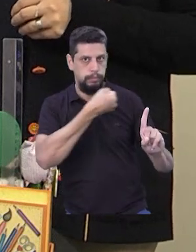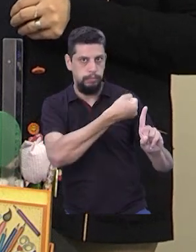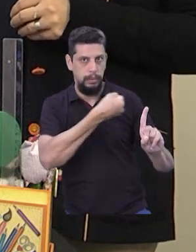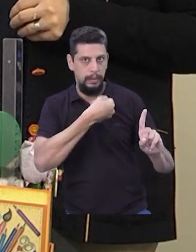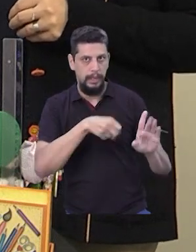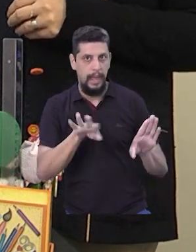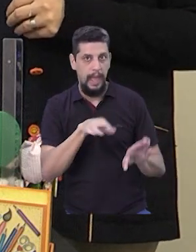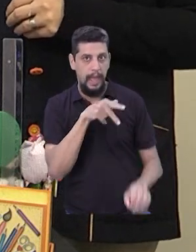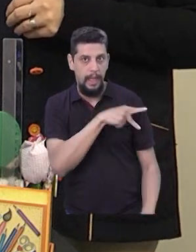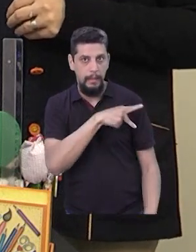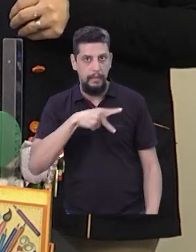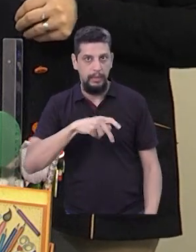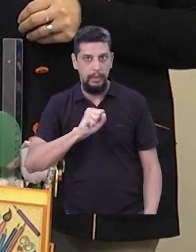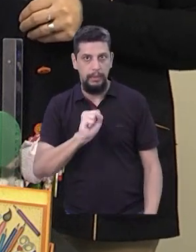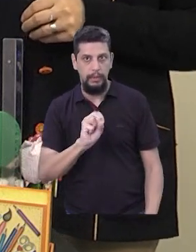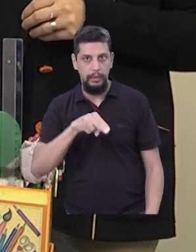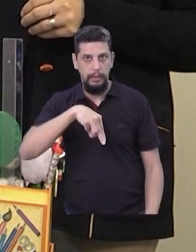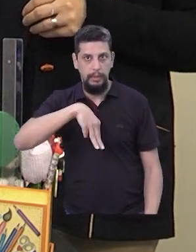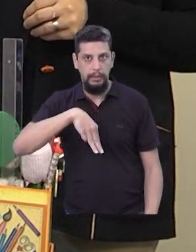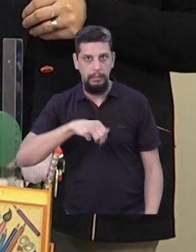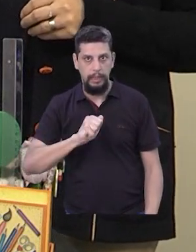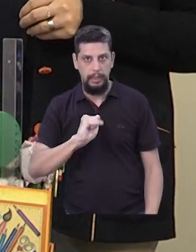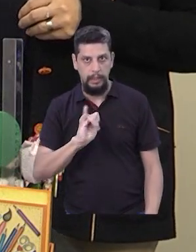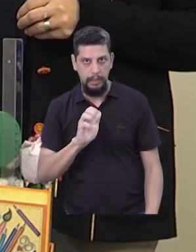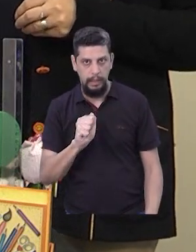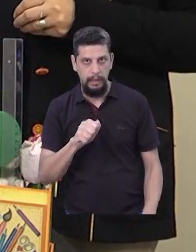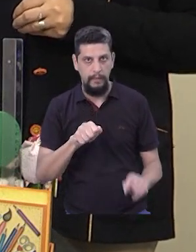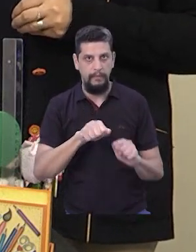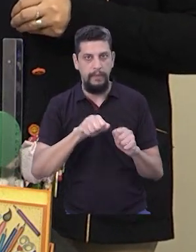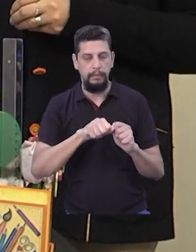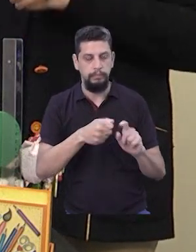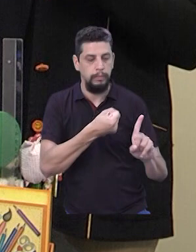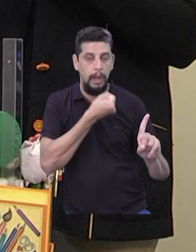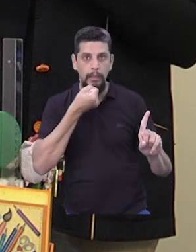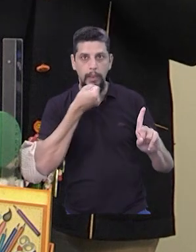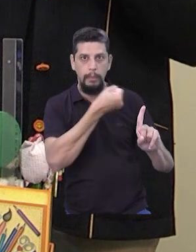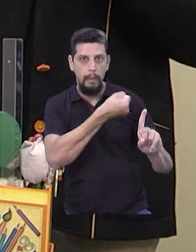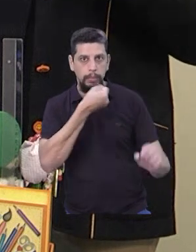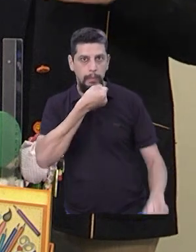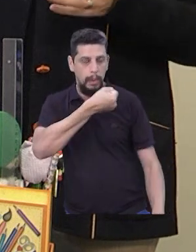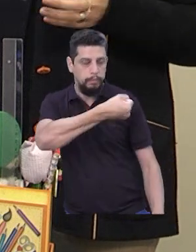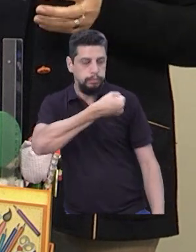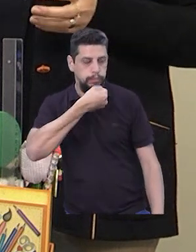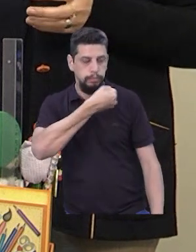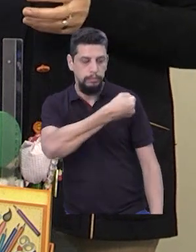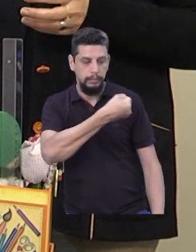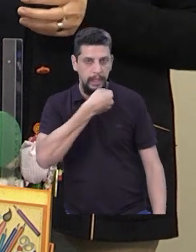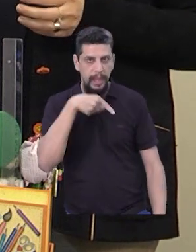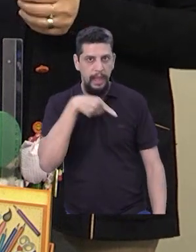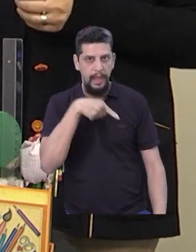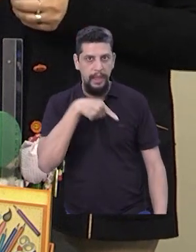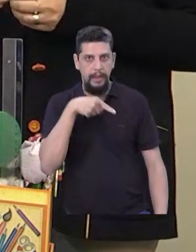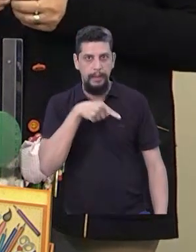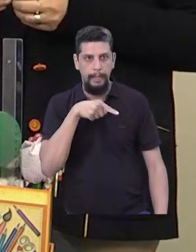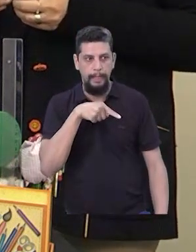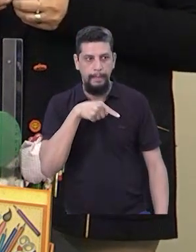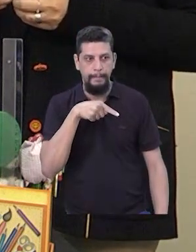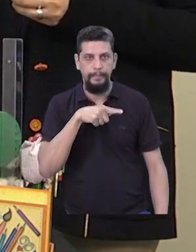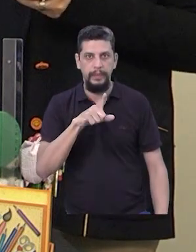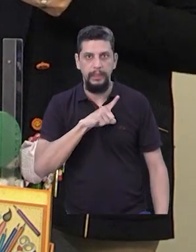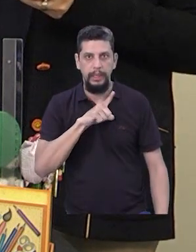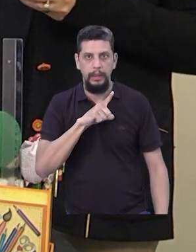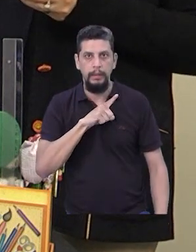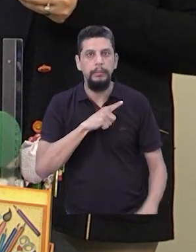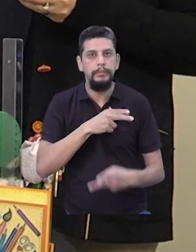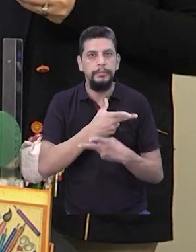entrevista. Ela e a professora Sumaya fizeram uma entrevista, que é jornalística. Essa entrevista jornalística,